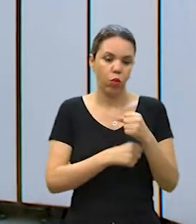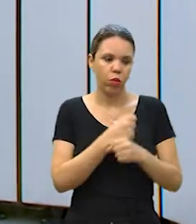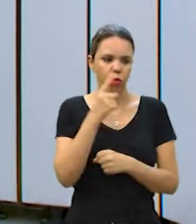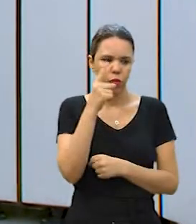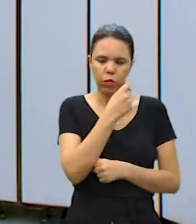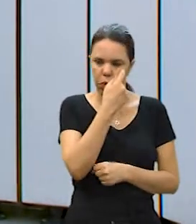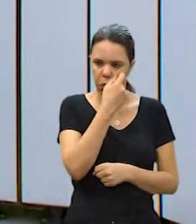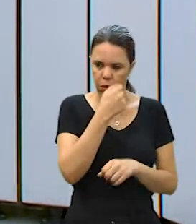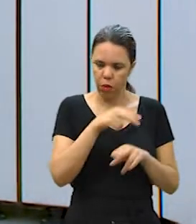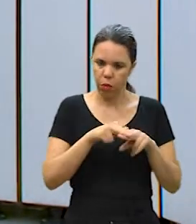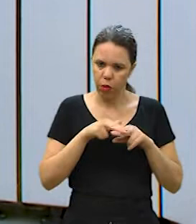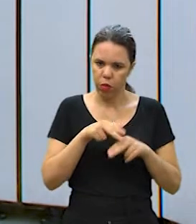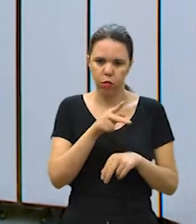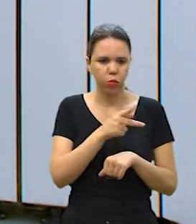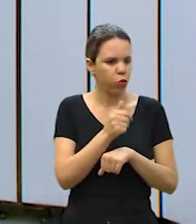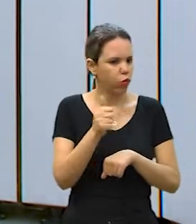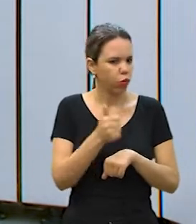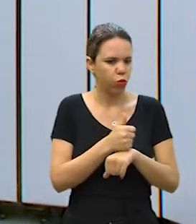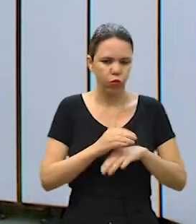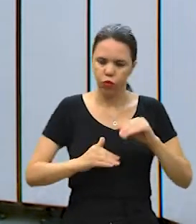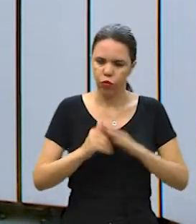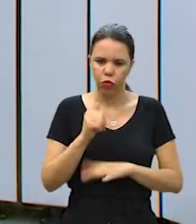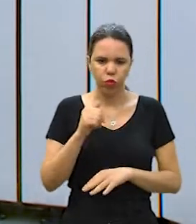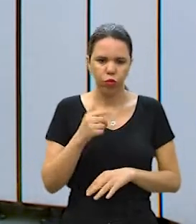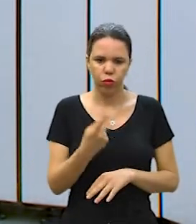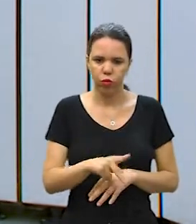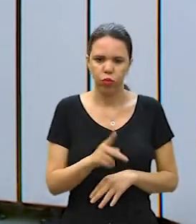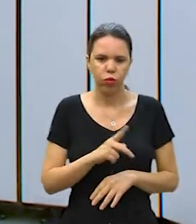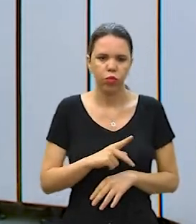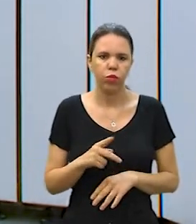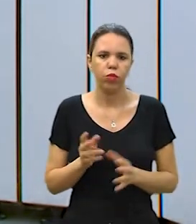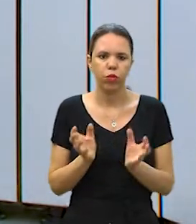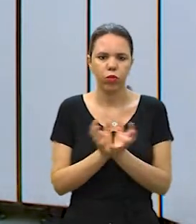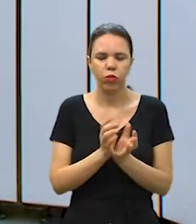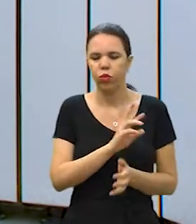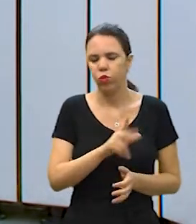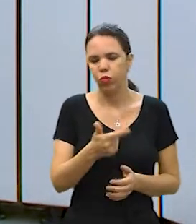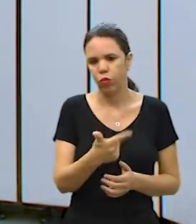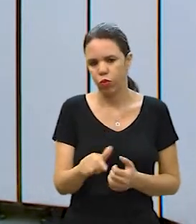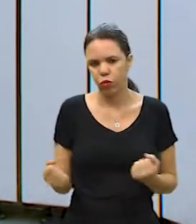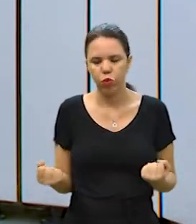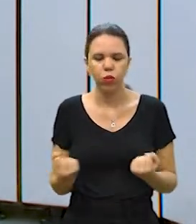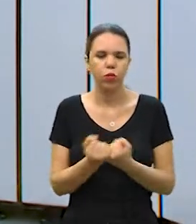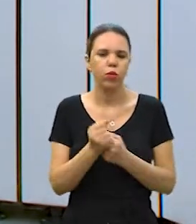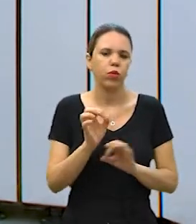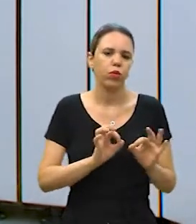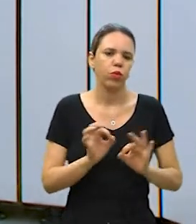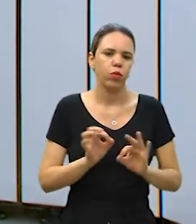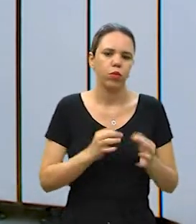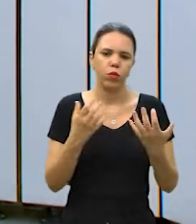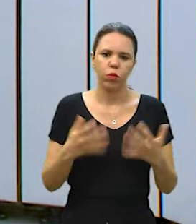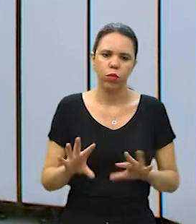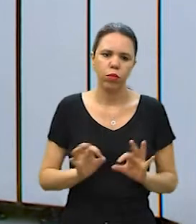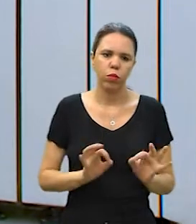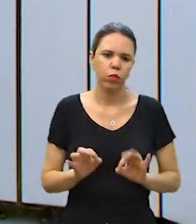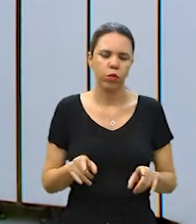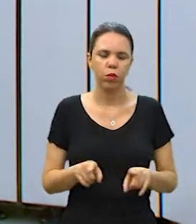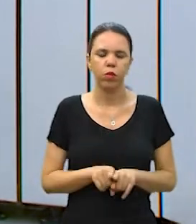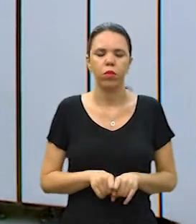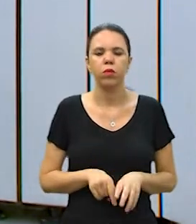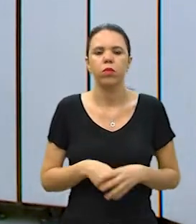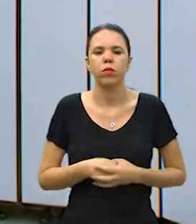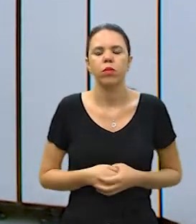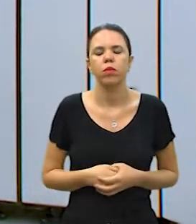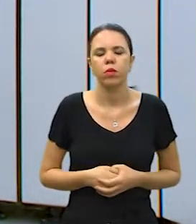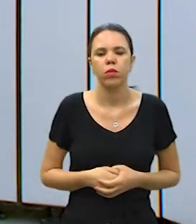por conta dos profissionais de educação, nem por conta dele, por causa de uma rede que não estava preparada e não quis se preparar também, né? Sim.